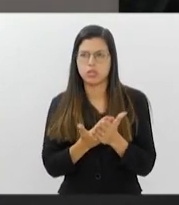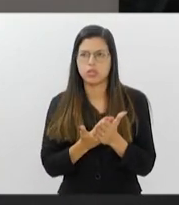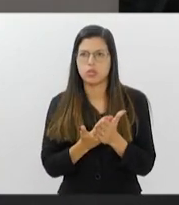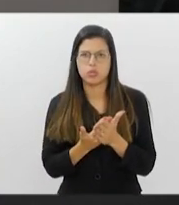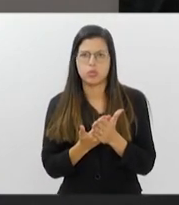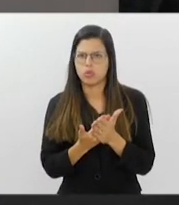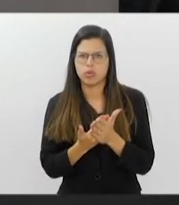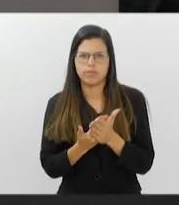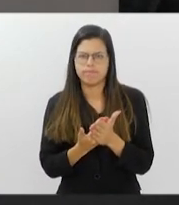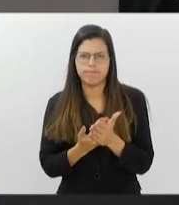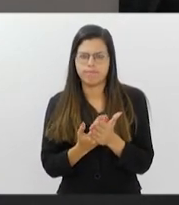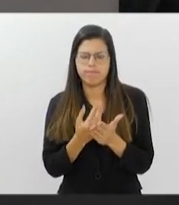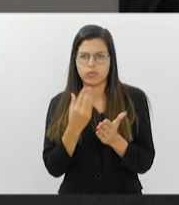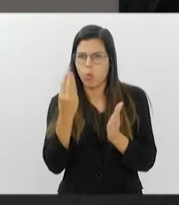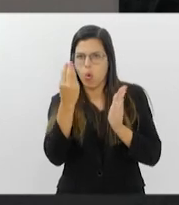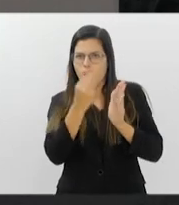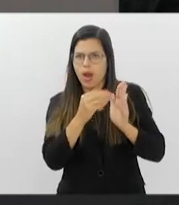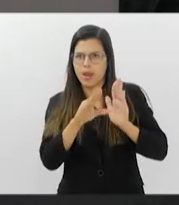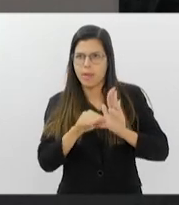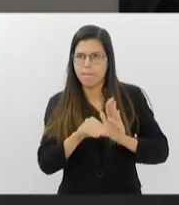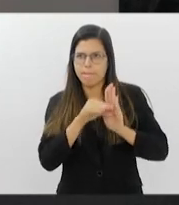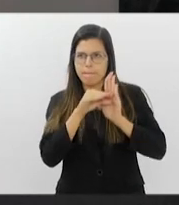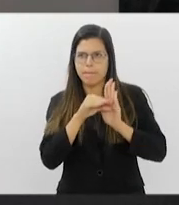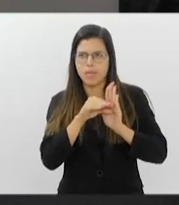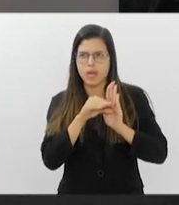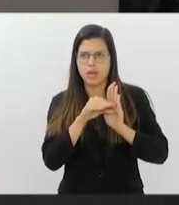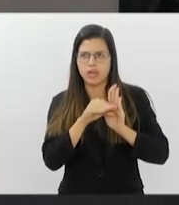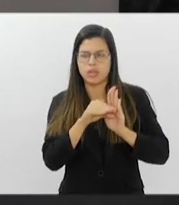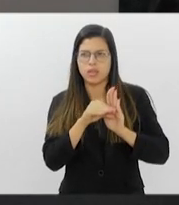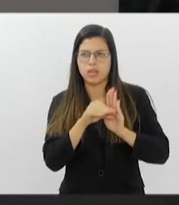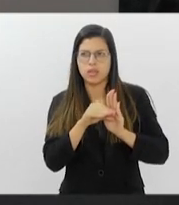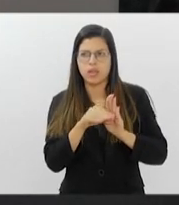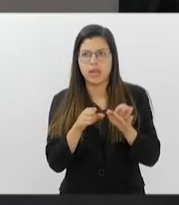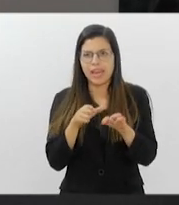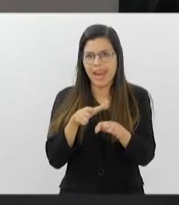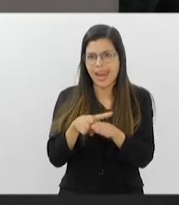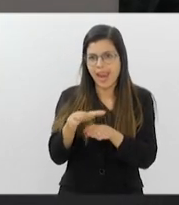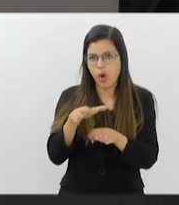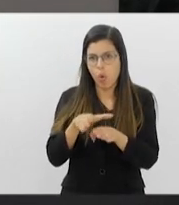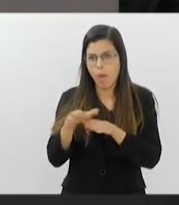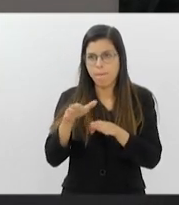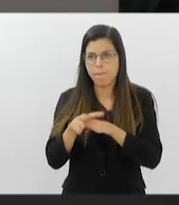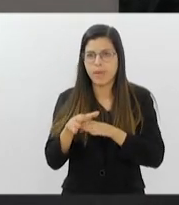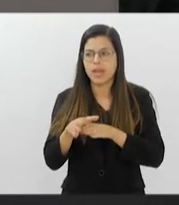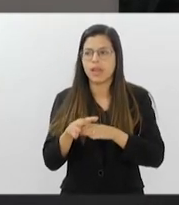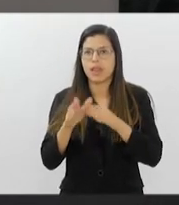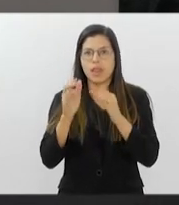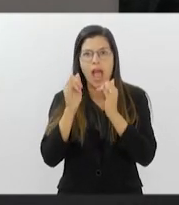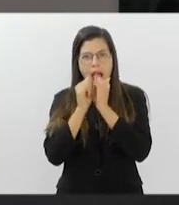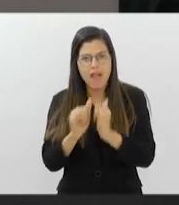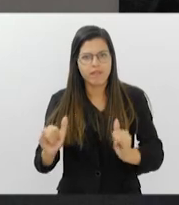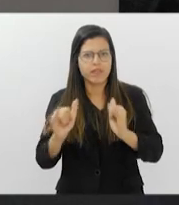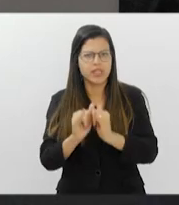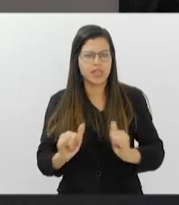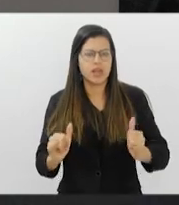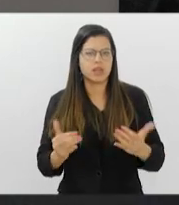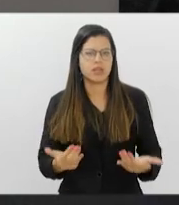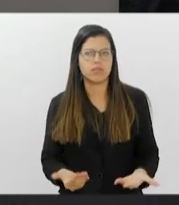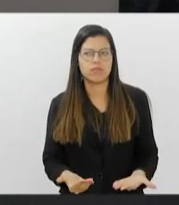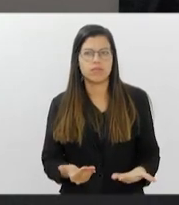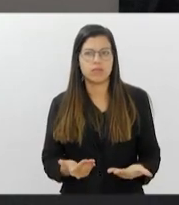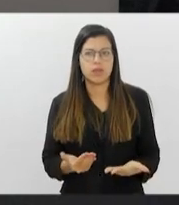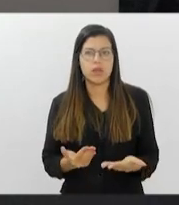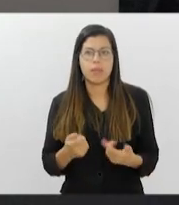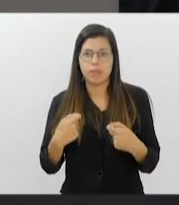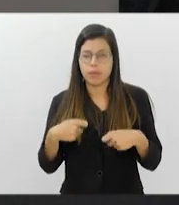esta emenda dizer, mesmo que esteja assim no original, que recomenda-se a aplicação de advertência. Eu acho que